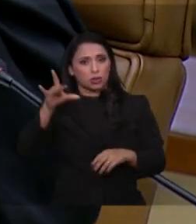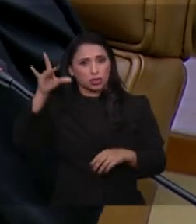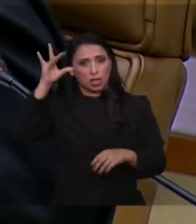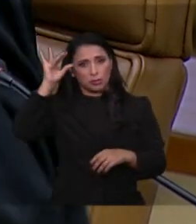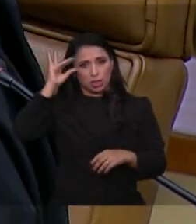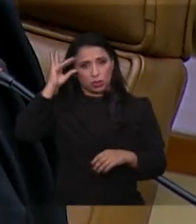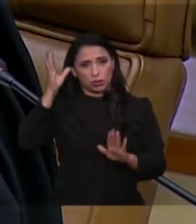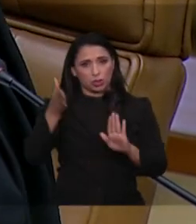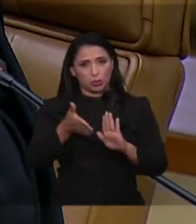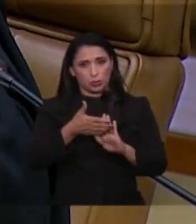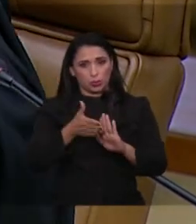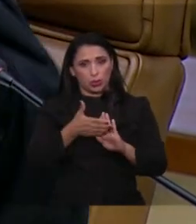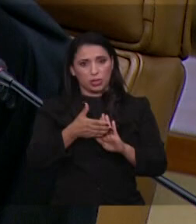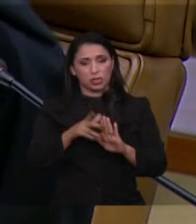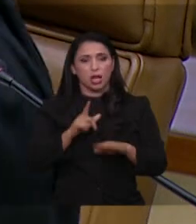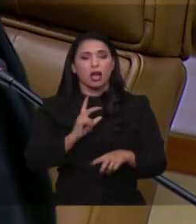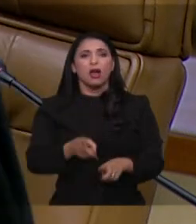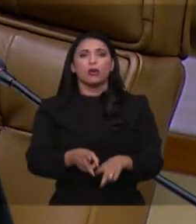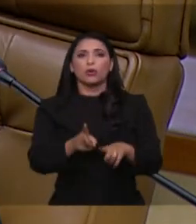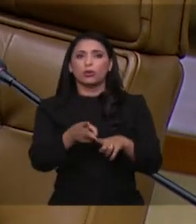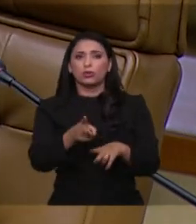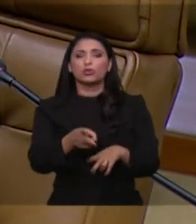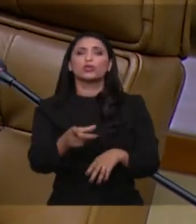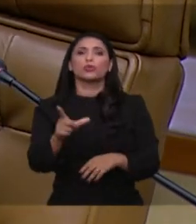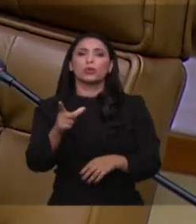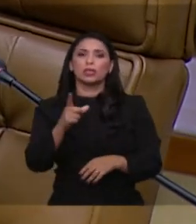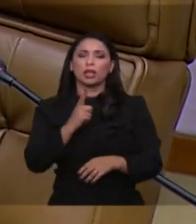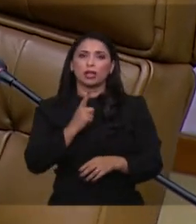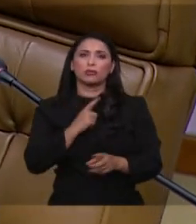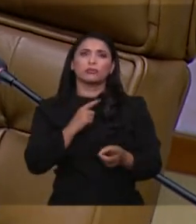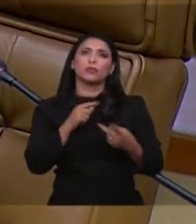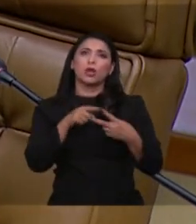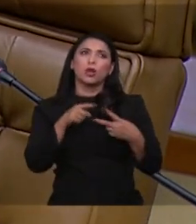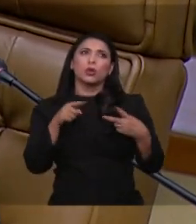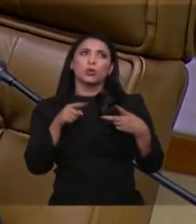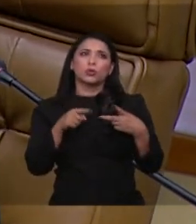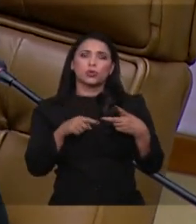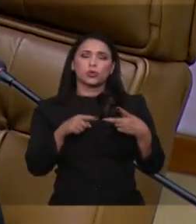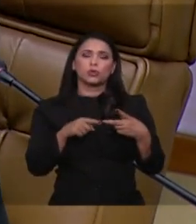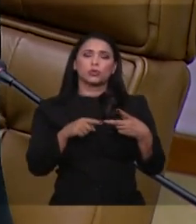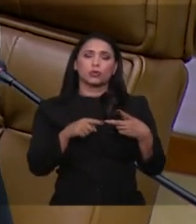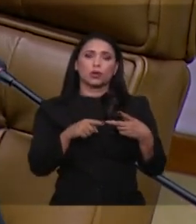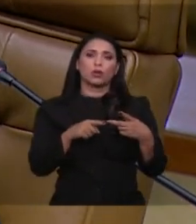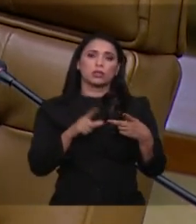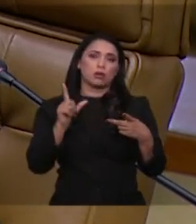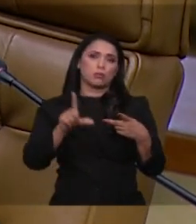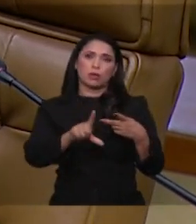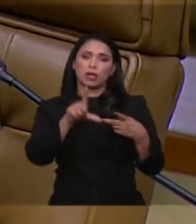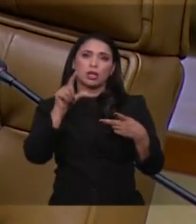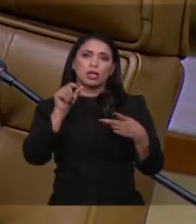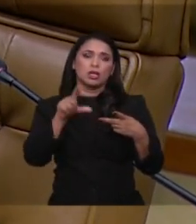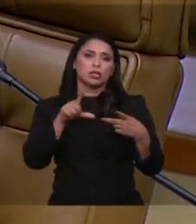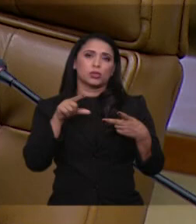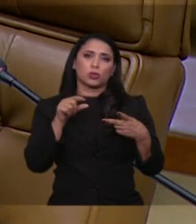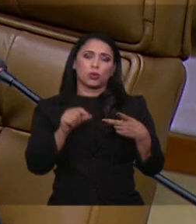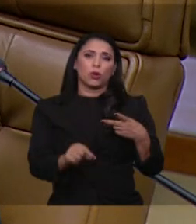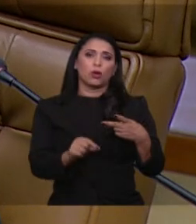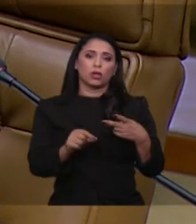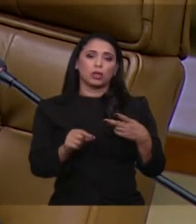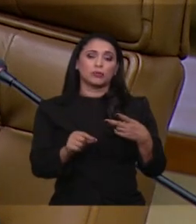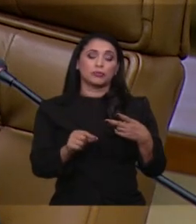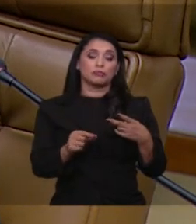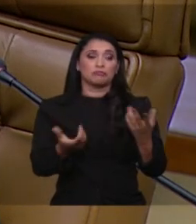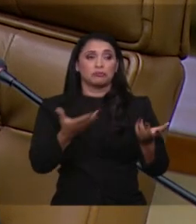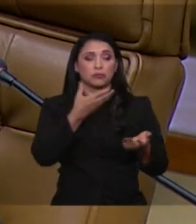que continua existindo, ambas as hipóteses continuam existindo, aí é uma opção dos cônjuges, mas